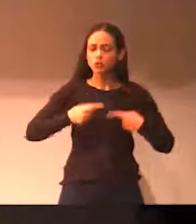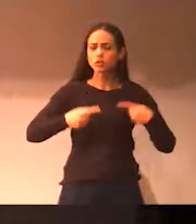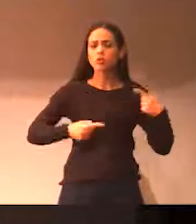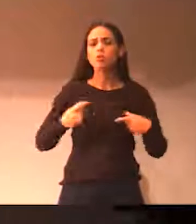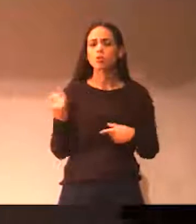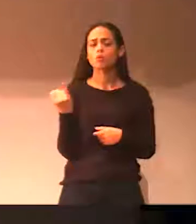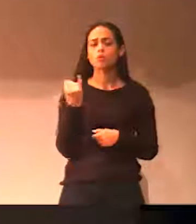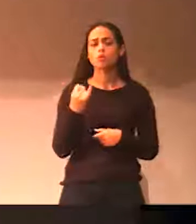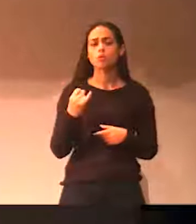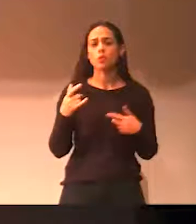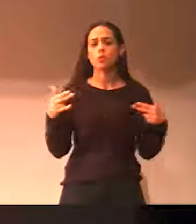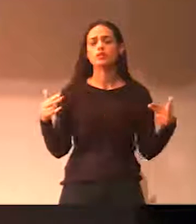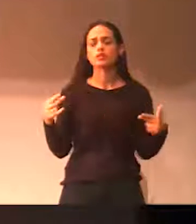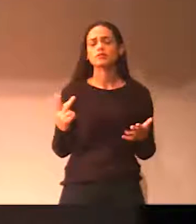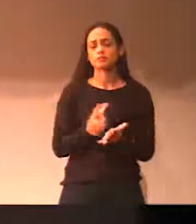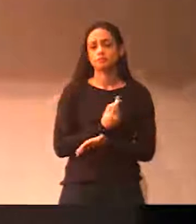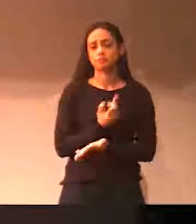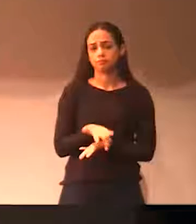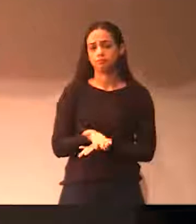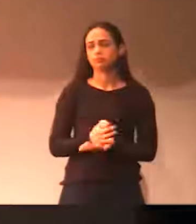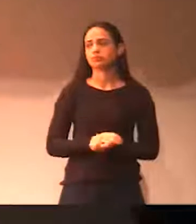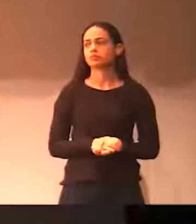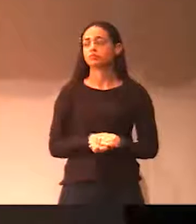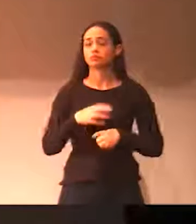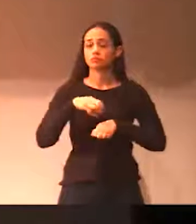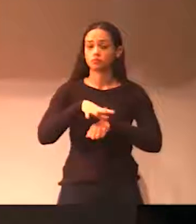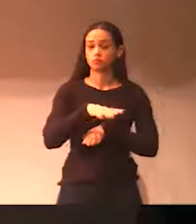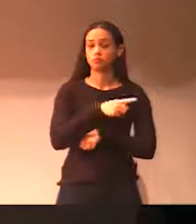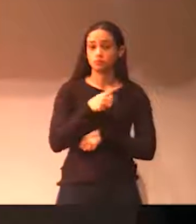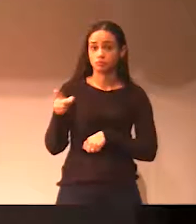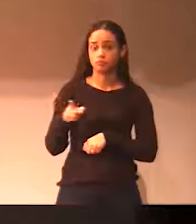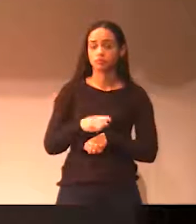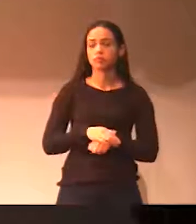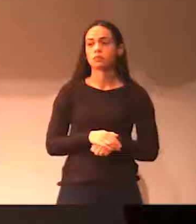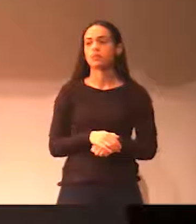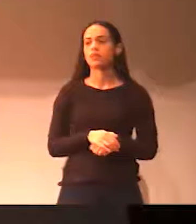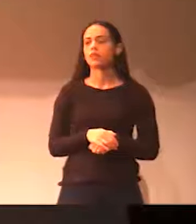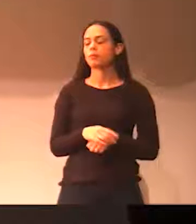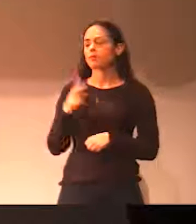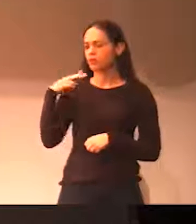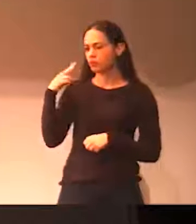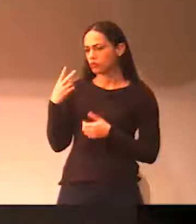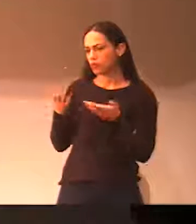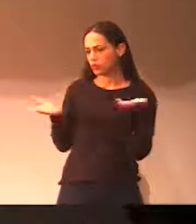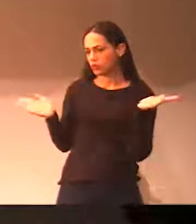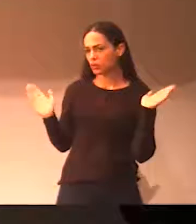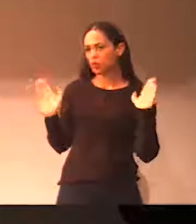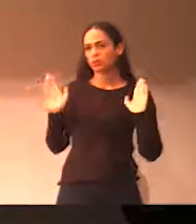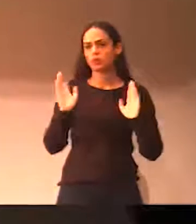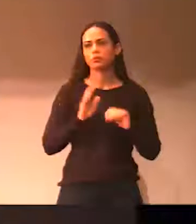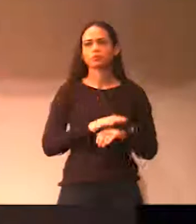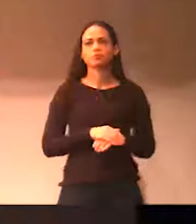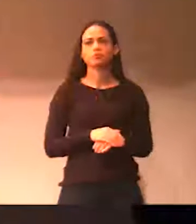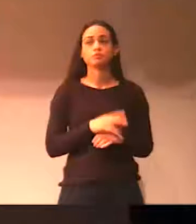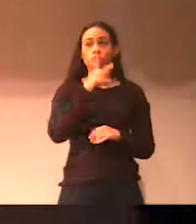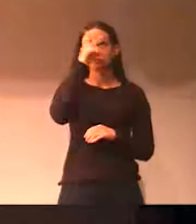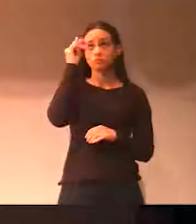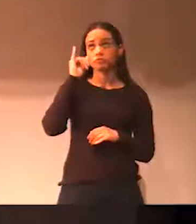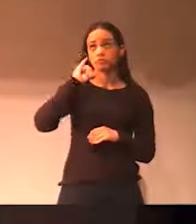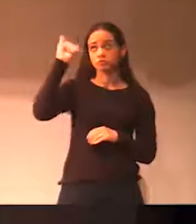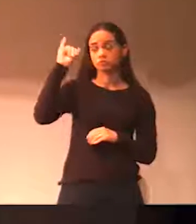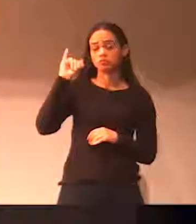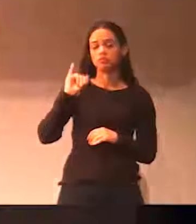discussão. O que a gente quer deixar claro também, para os vereadores e para o Executivo, é que nós não estamos investigando só as